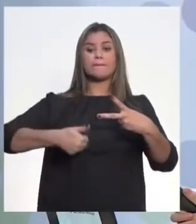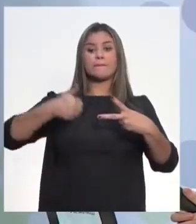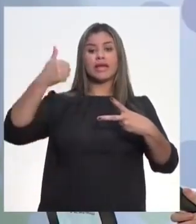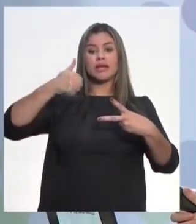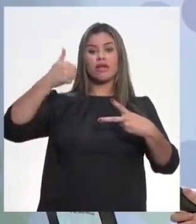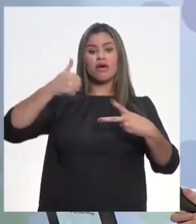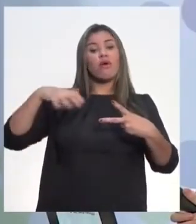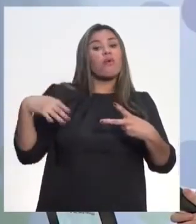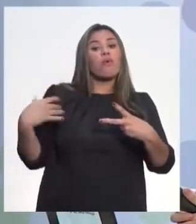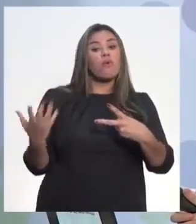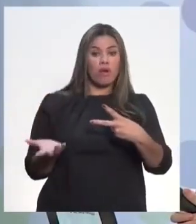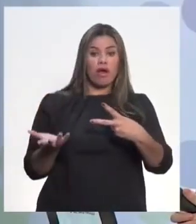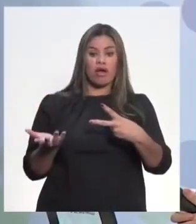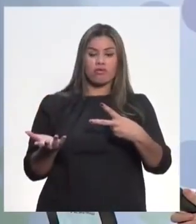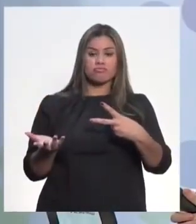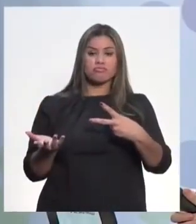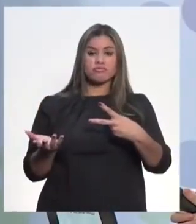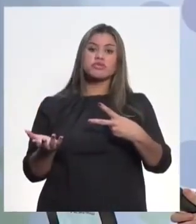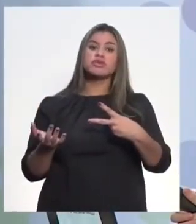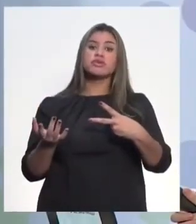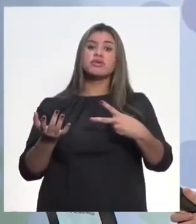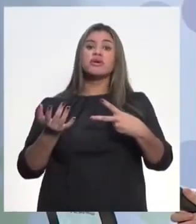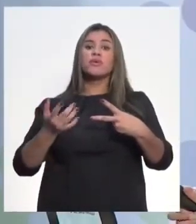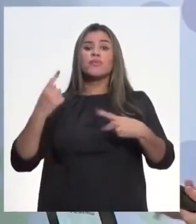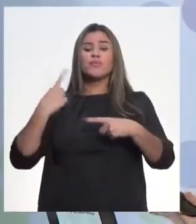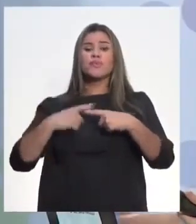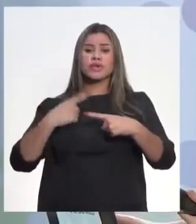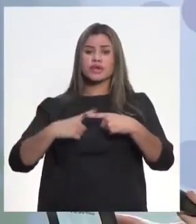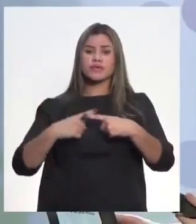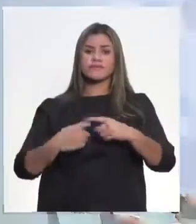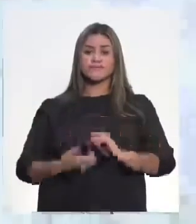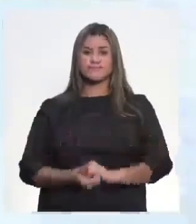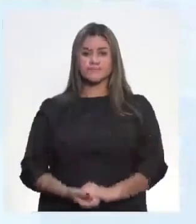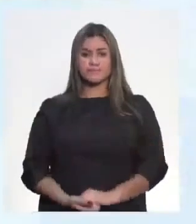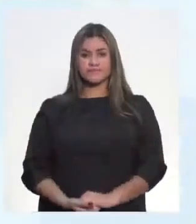vocês é a melhor, mais vantajosa e por quê?